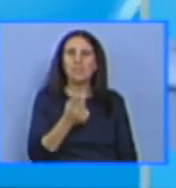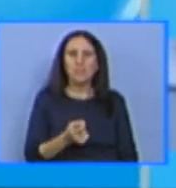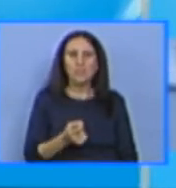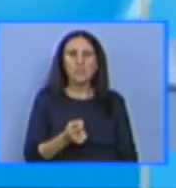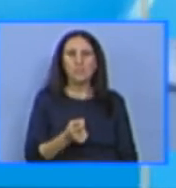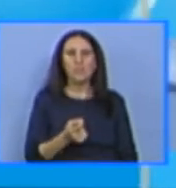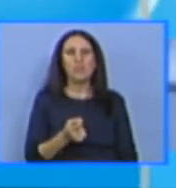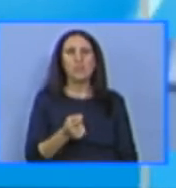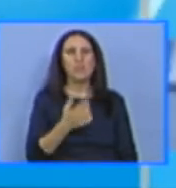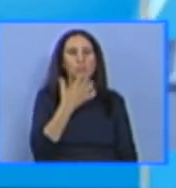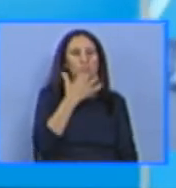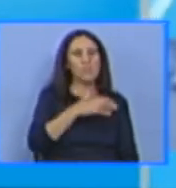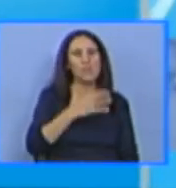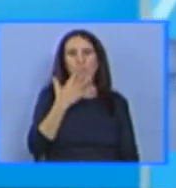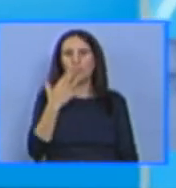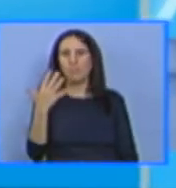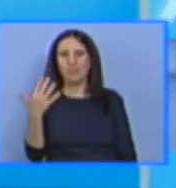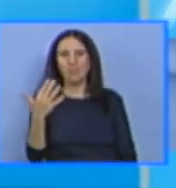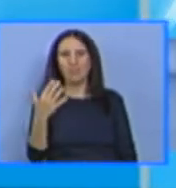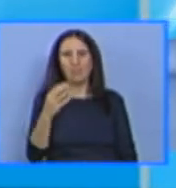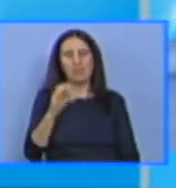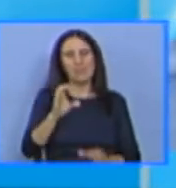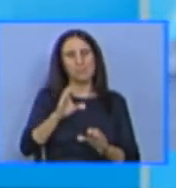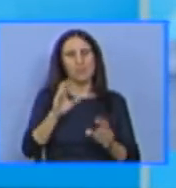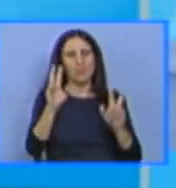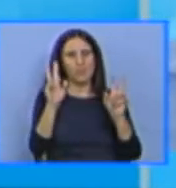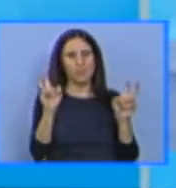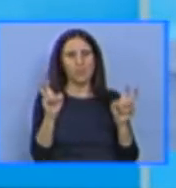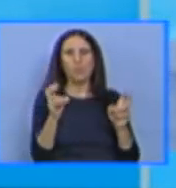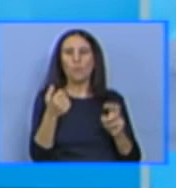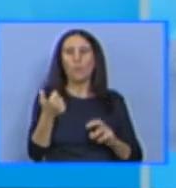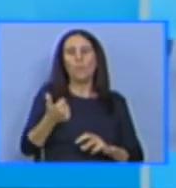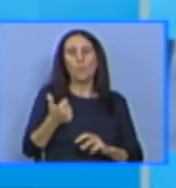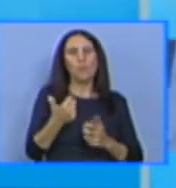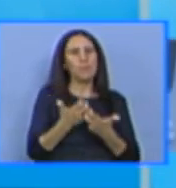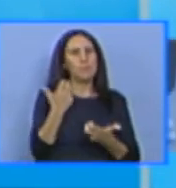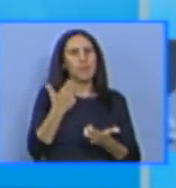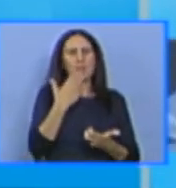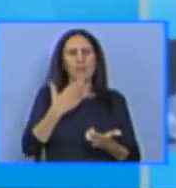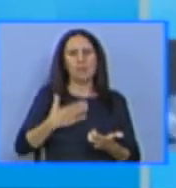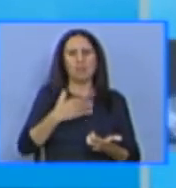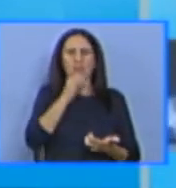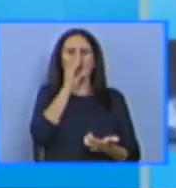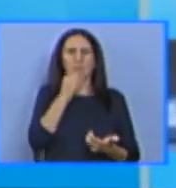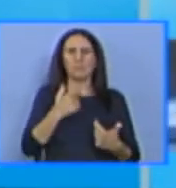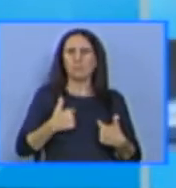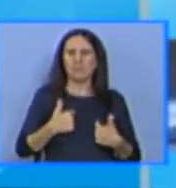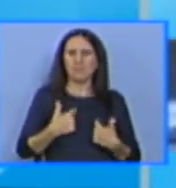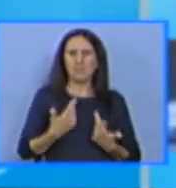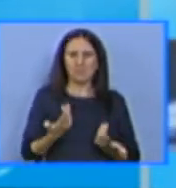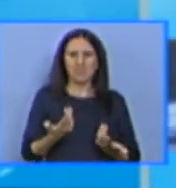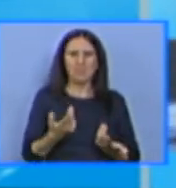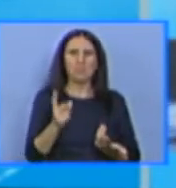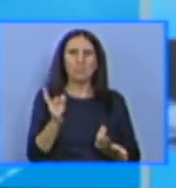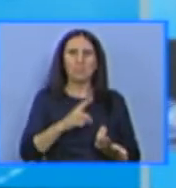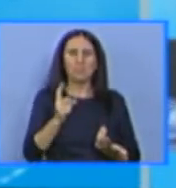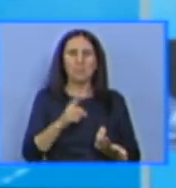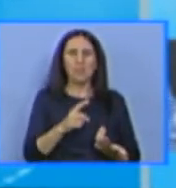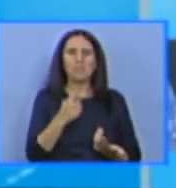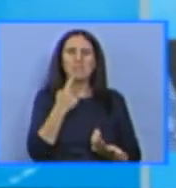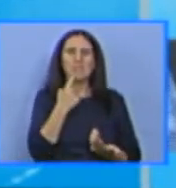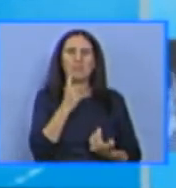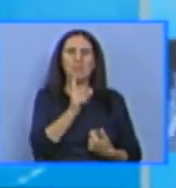da pimenta, temperado sempre com aquela marca da bondade desconcertante para mim, não é? E até muitas vezes aquilo que